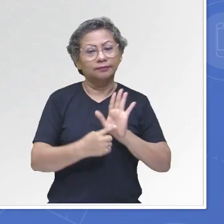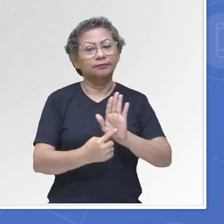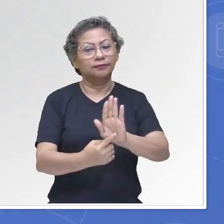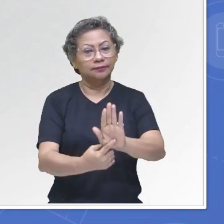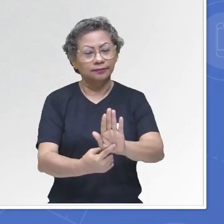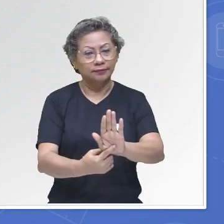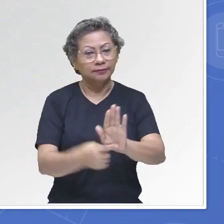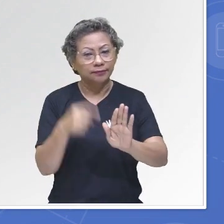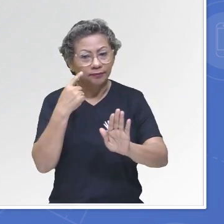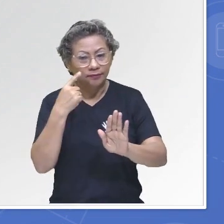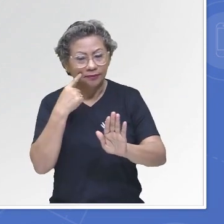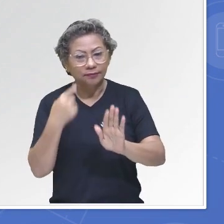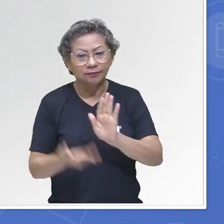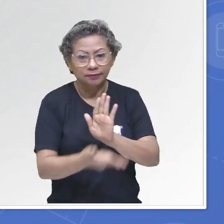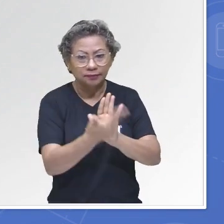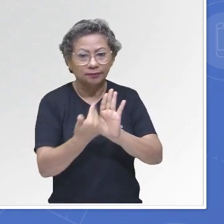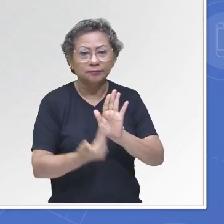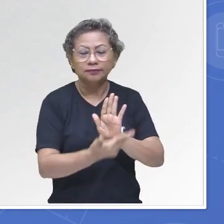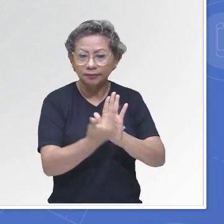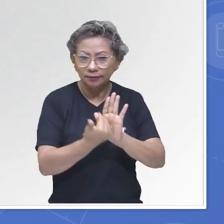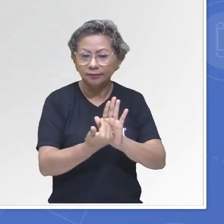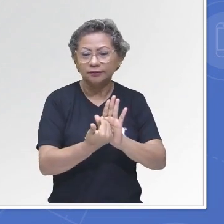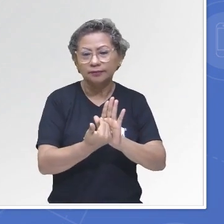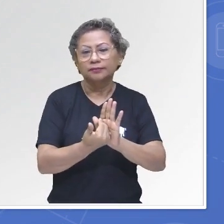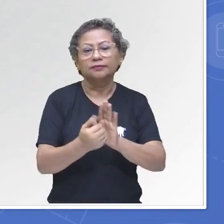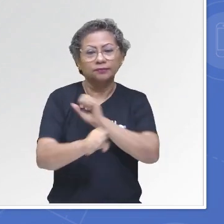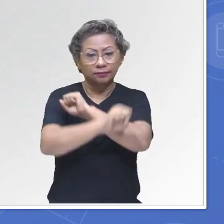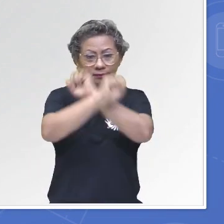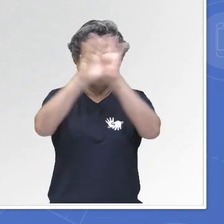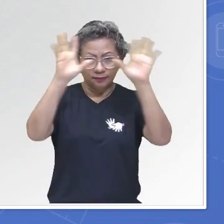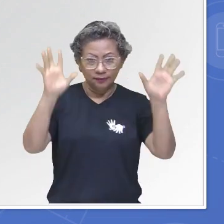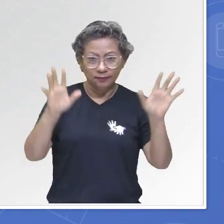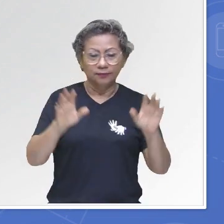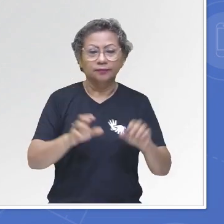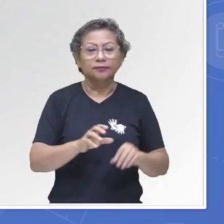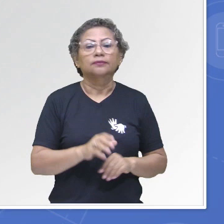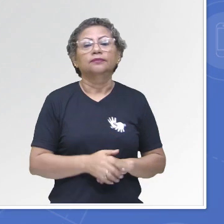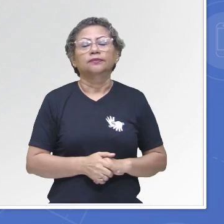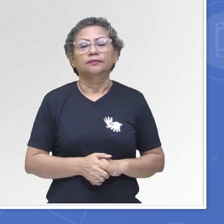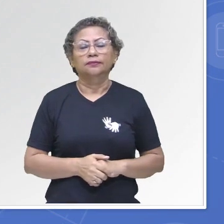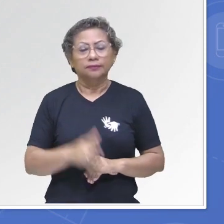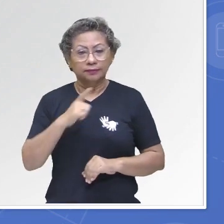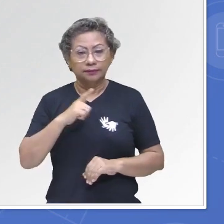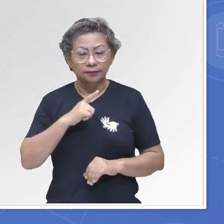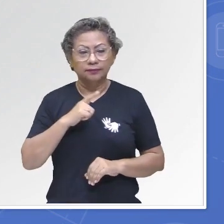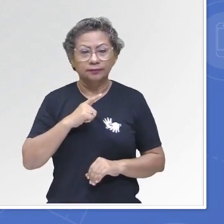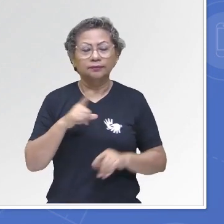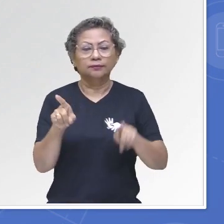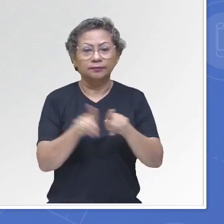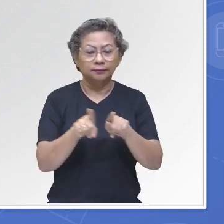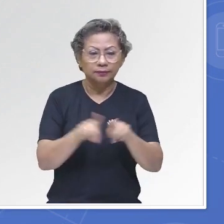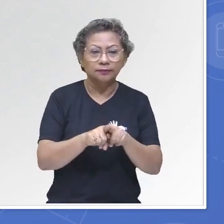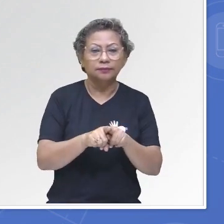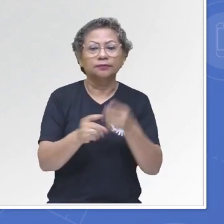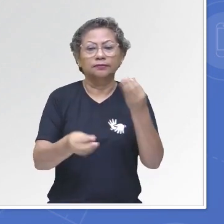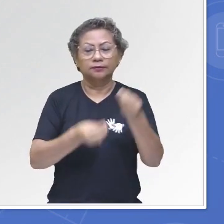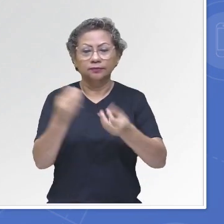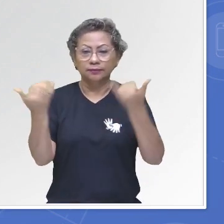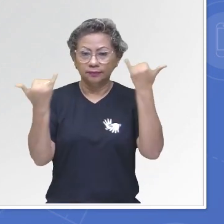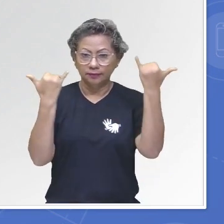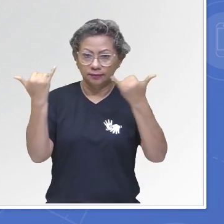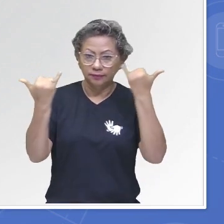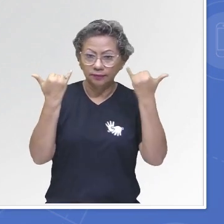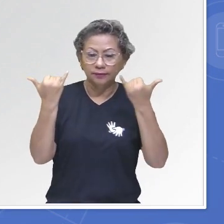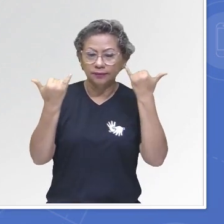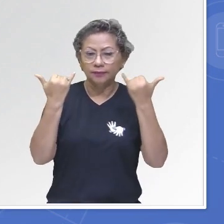amostra, generalizar para a demais população, tá? Ainda tem mais um sistema, mais uma